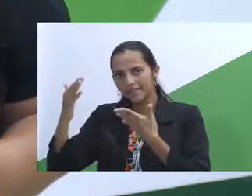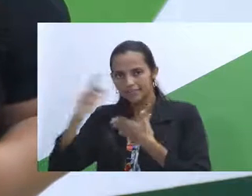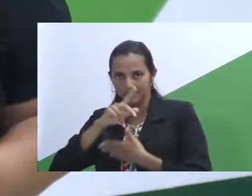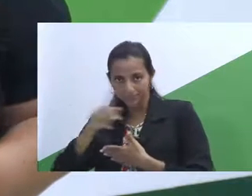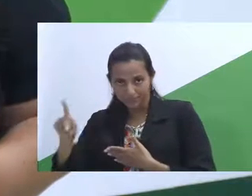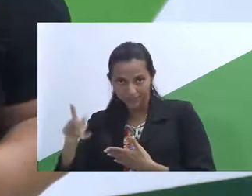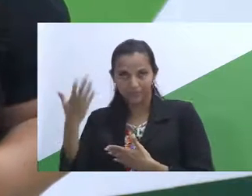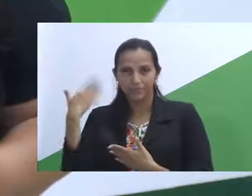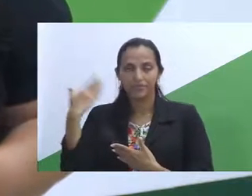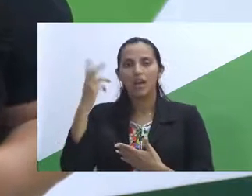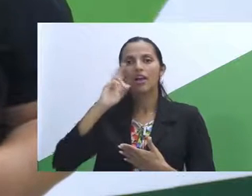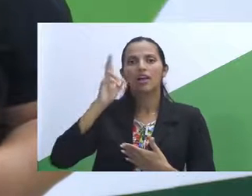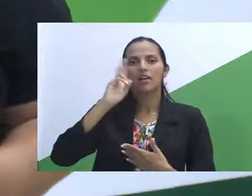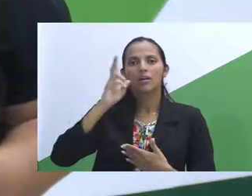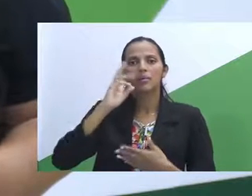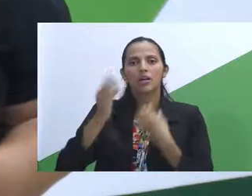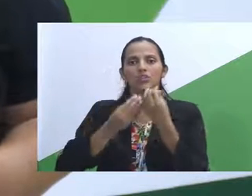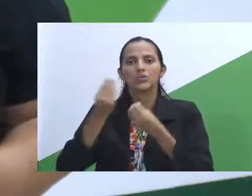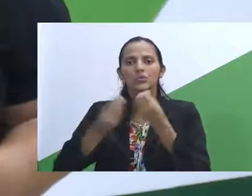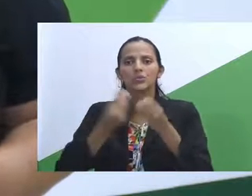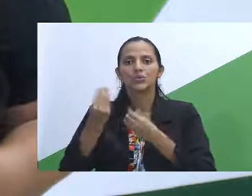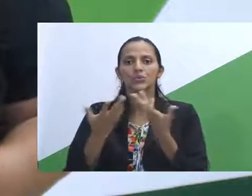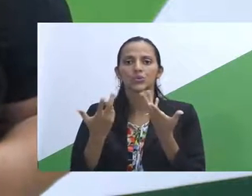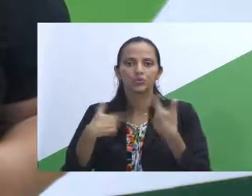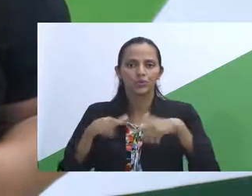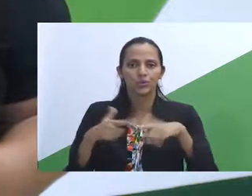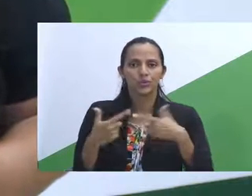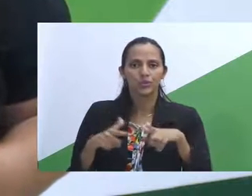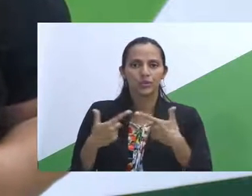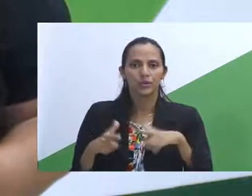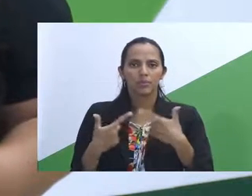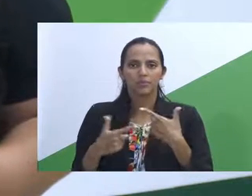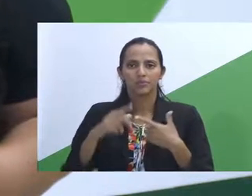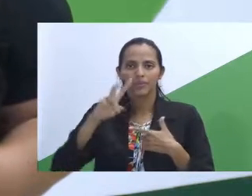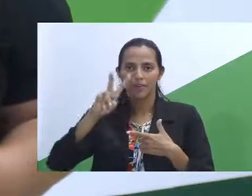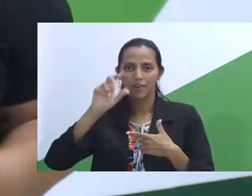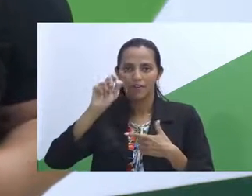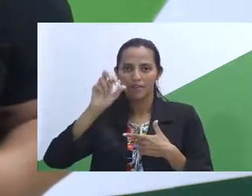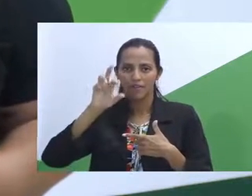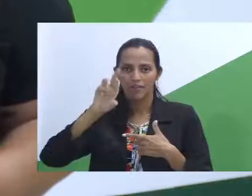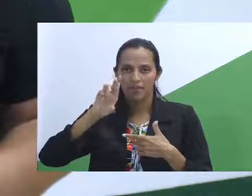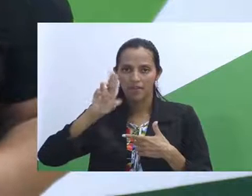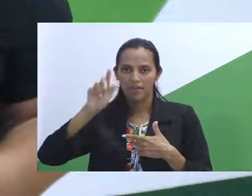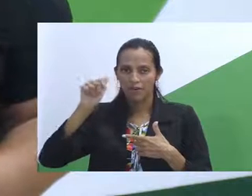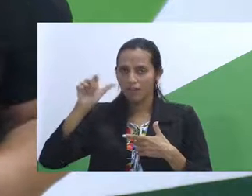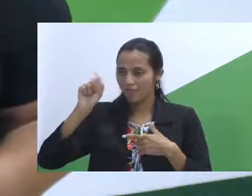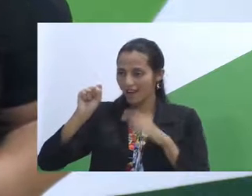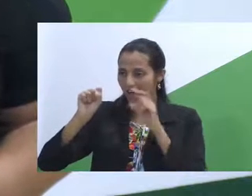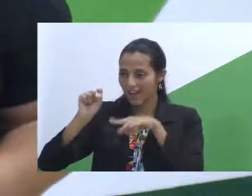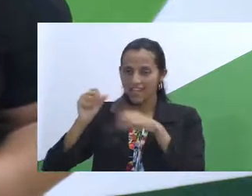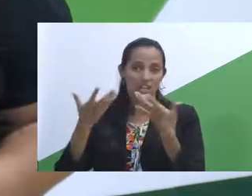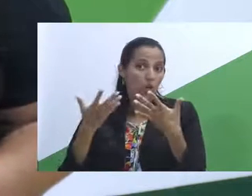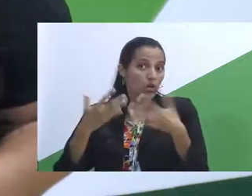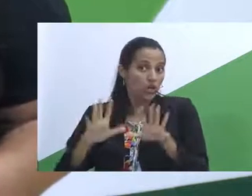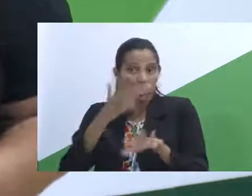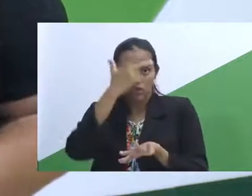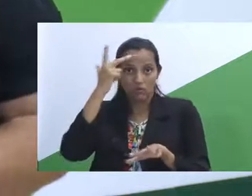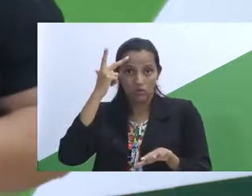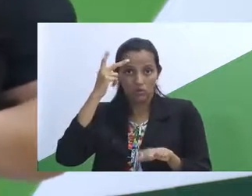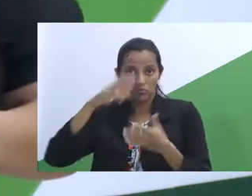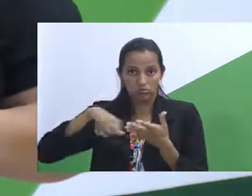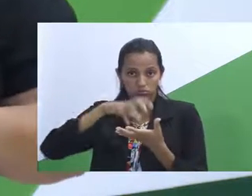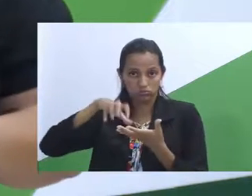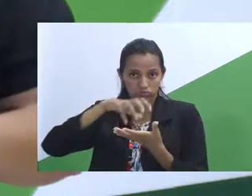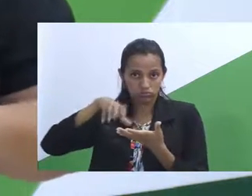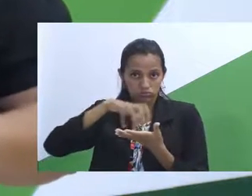né? Por que que ele faz esse contraponto com o trabalhador? Porque Vargas não quer greves operárias explodindo, então, no país, né?